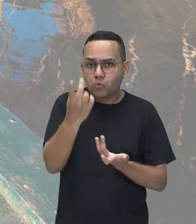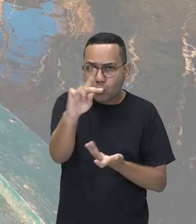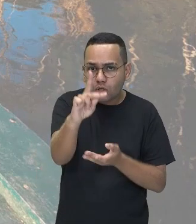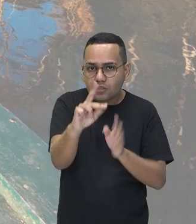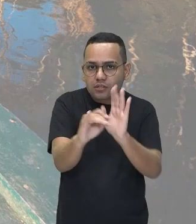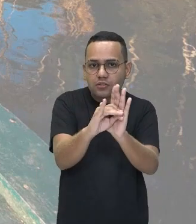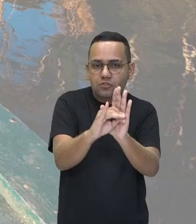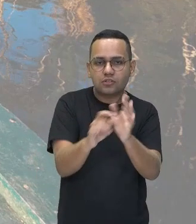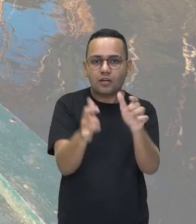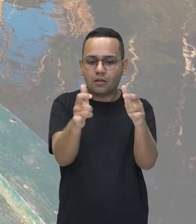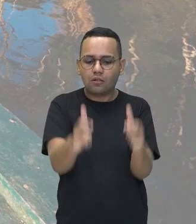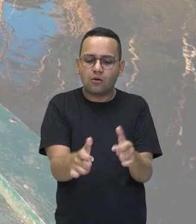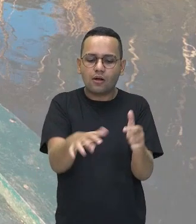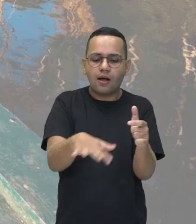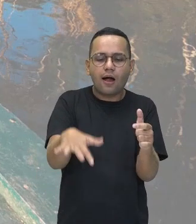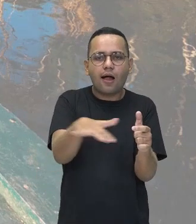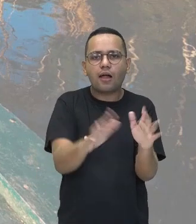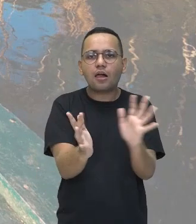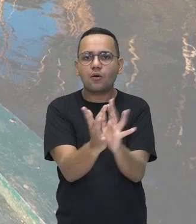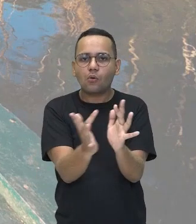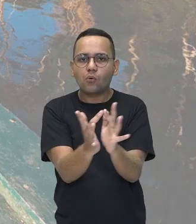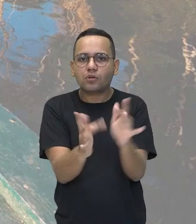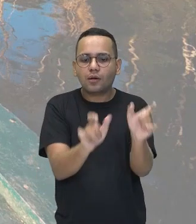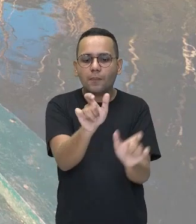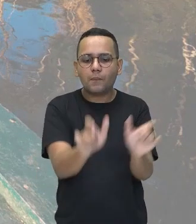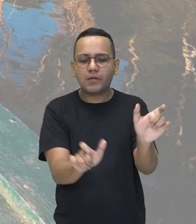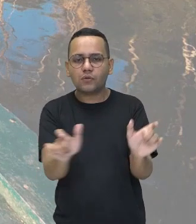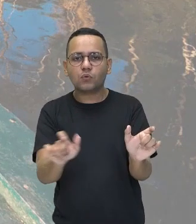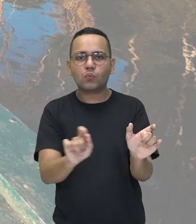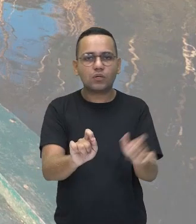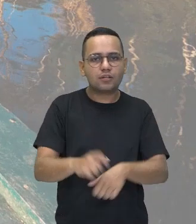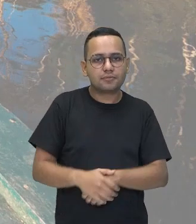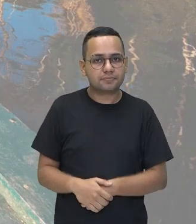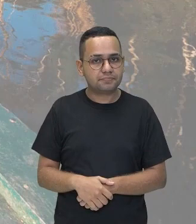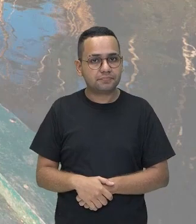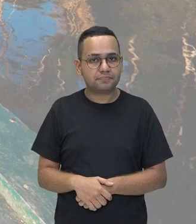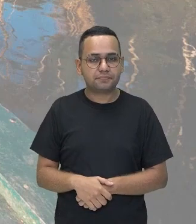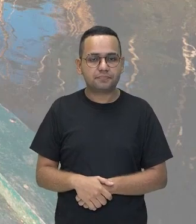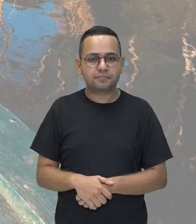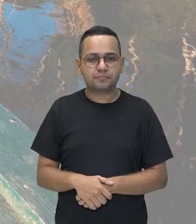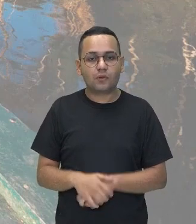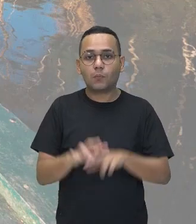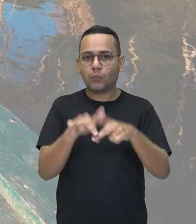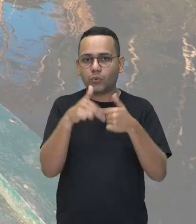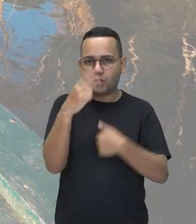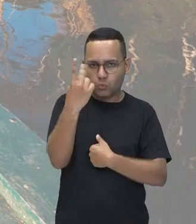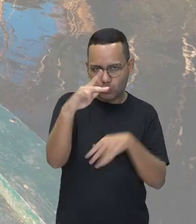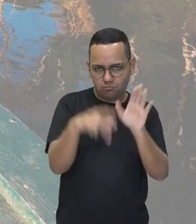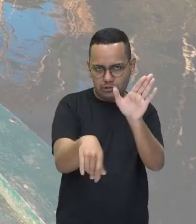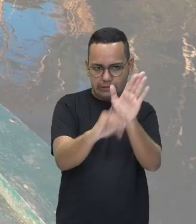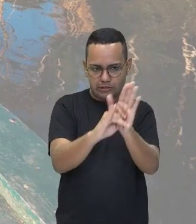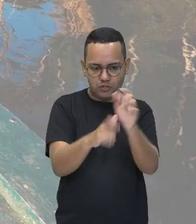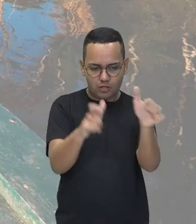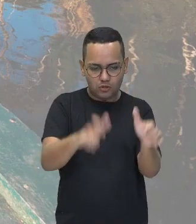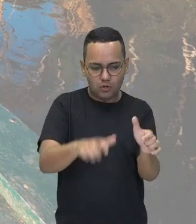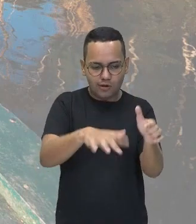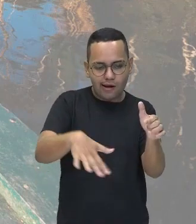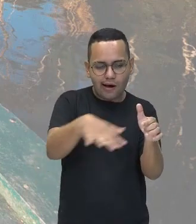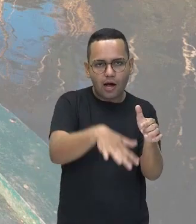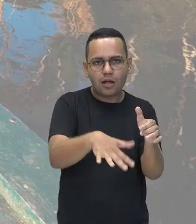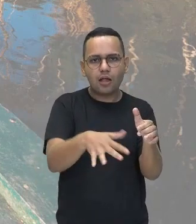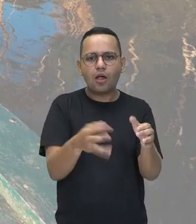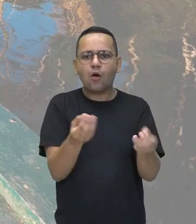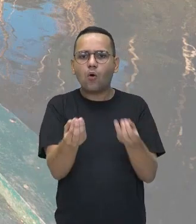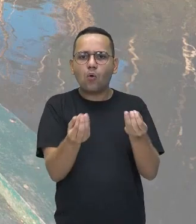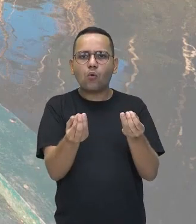sua localidade, aonde você está. O que essa sua identidade, ela reflete, então, da